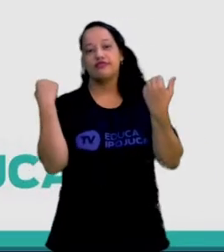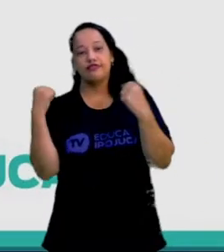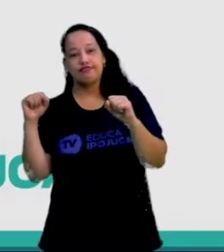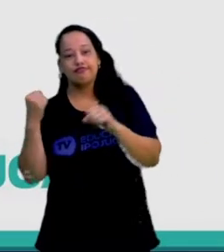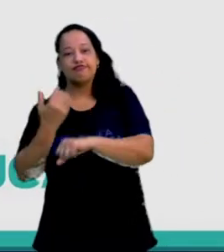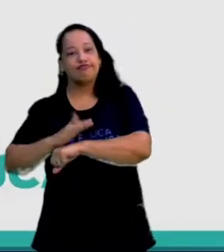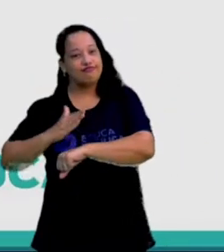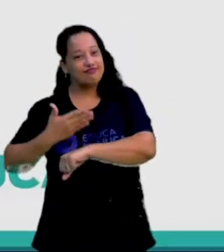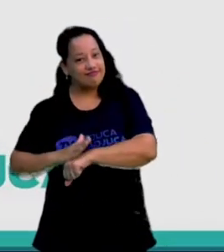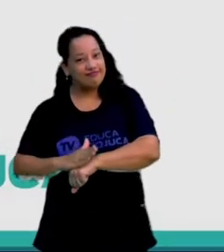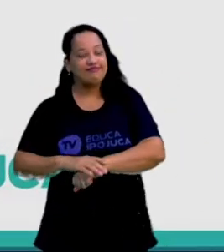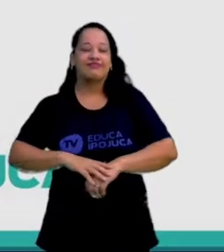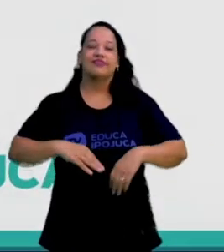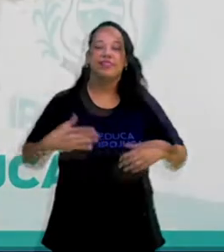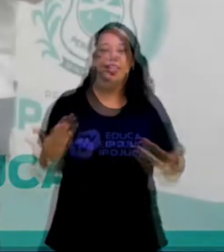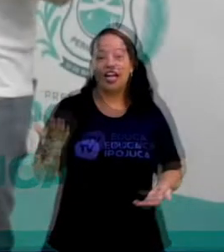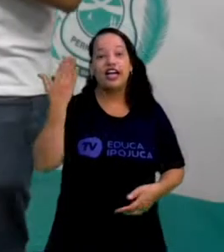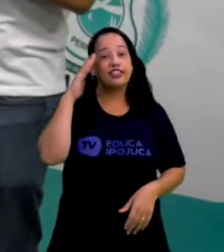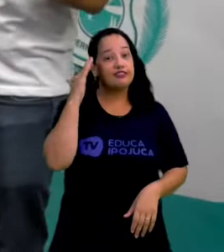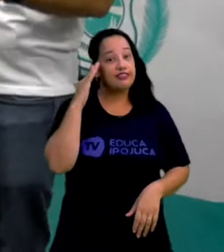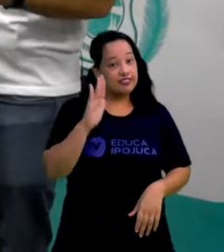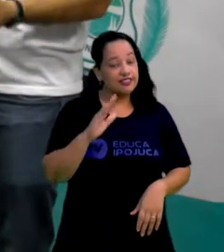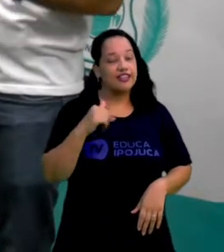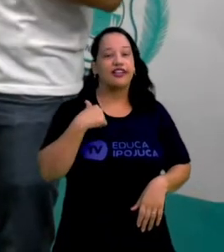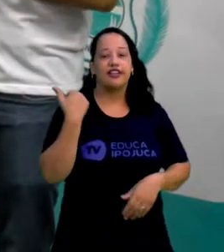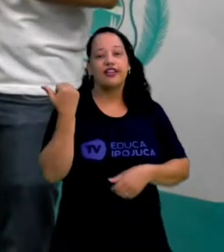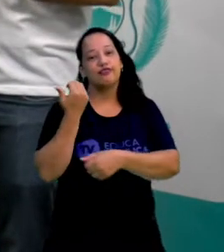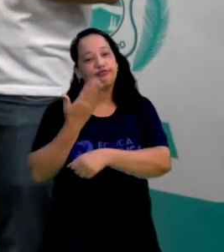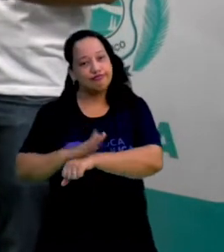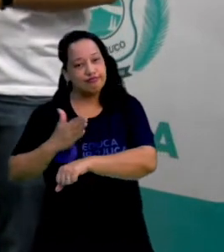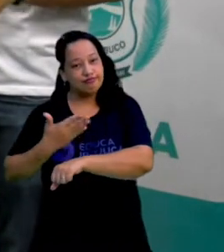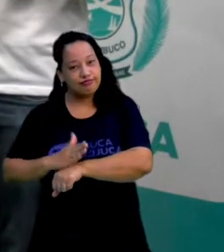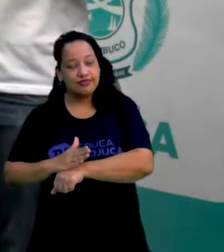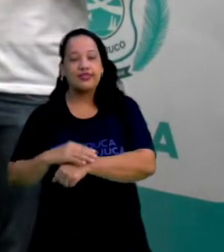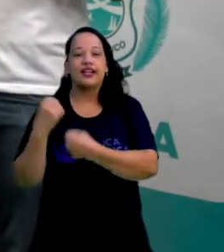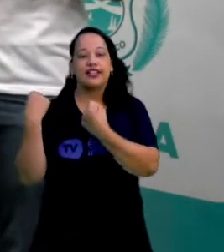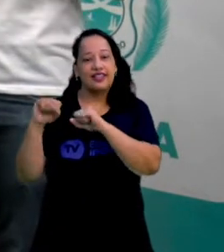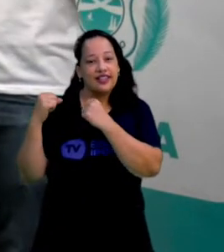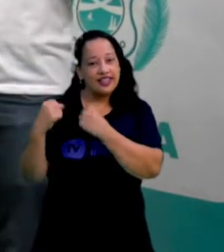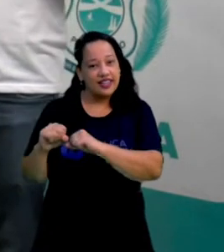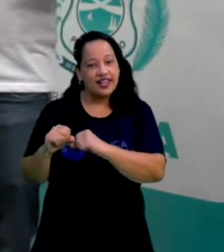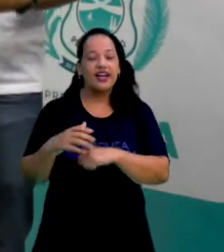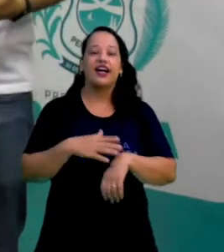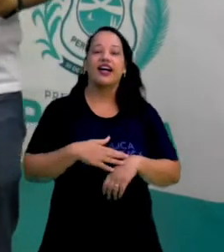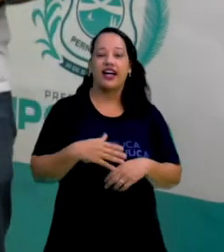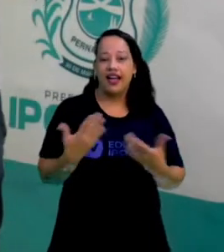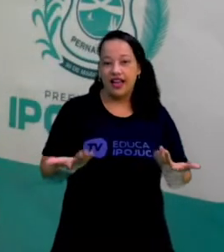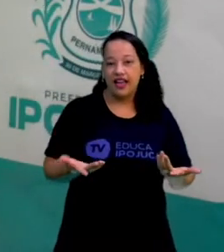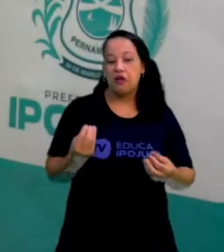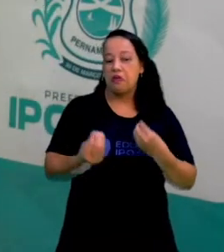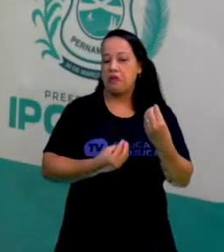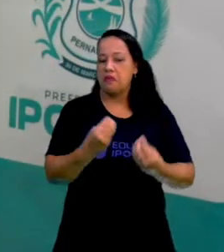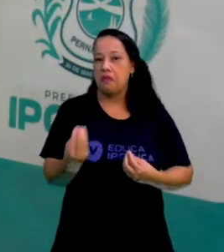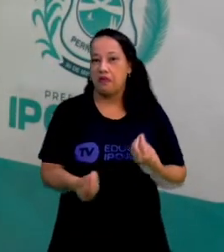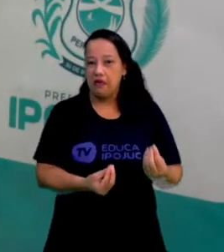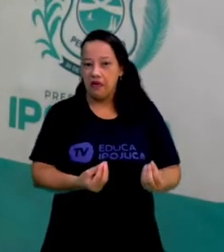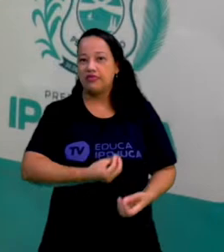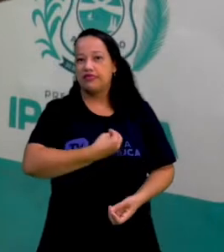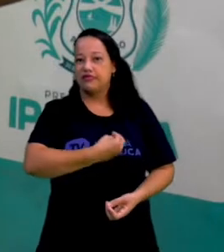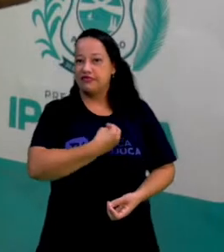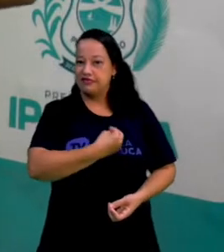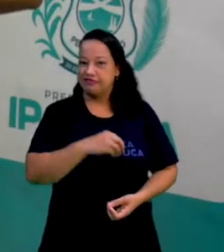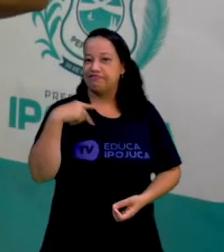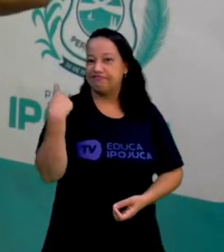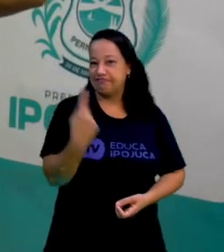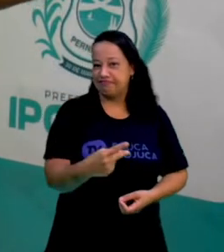possa entender melhor como é que a prática da atividade e do exercício estão ali inseridos, né, no nosso dia a dia, no